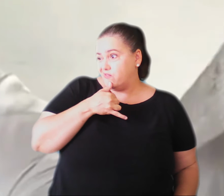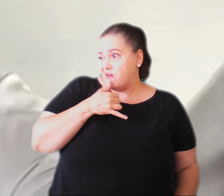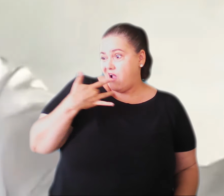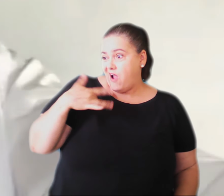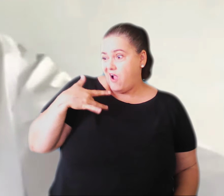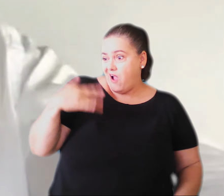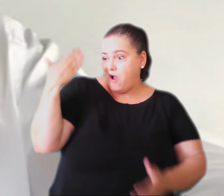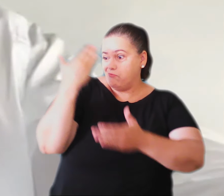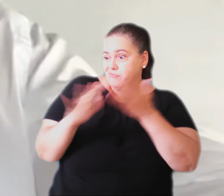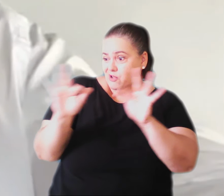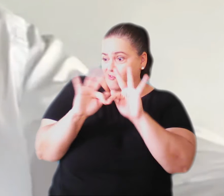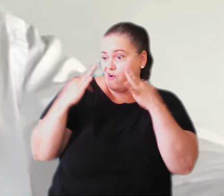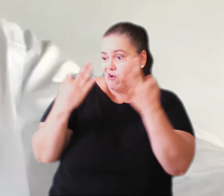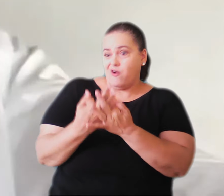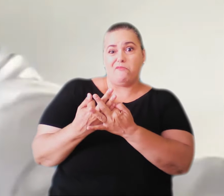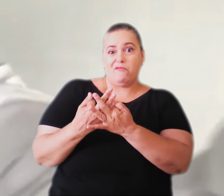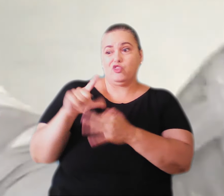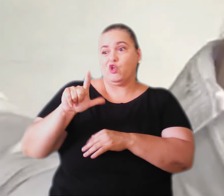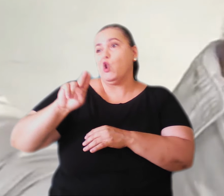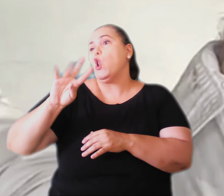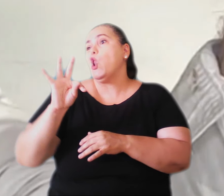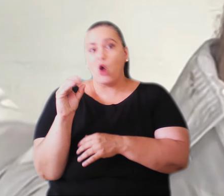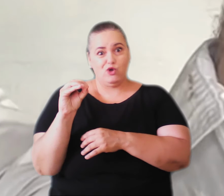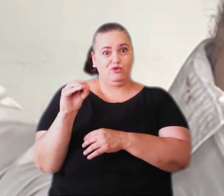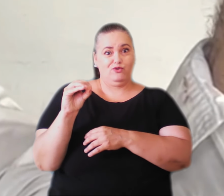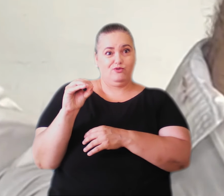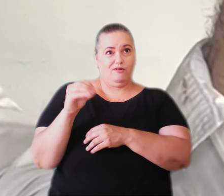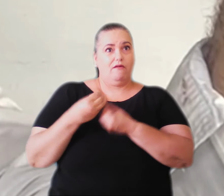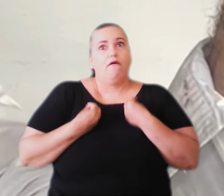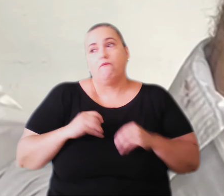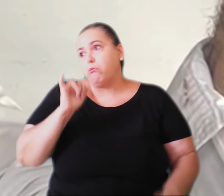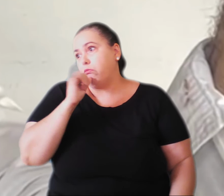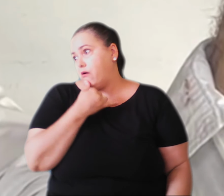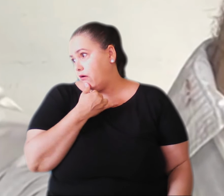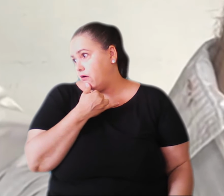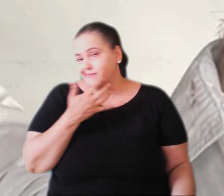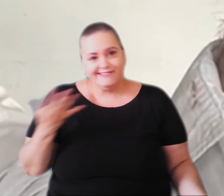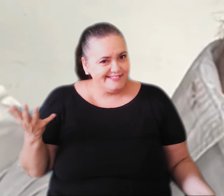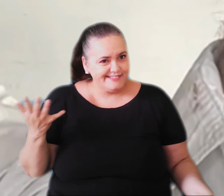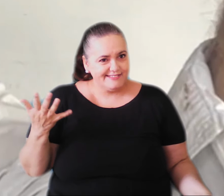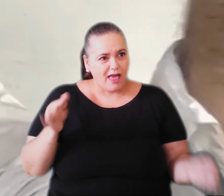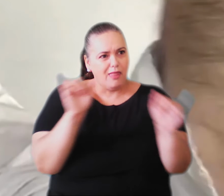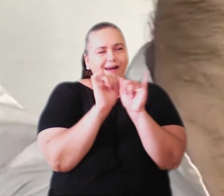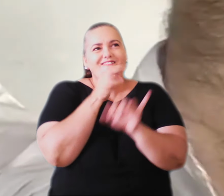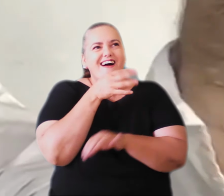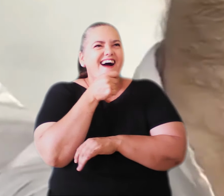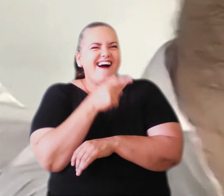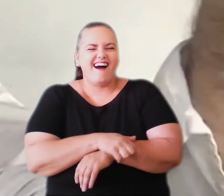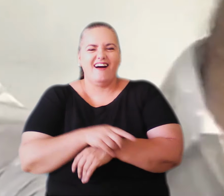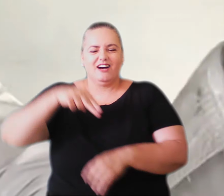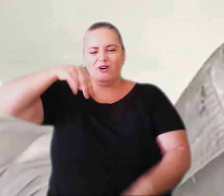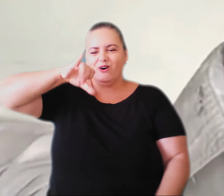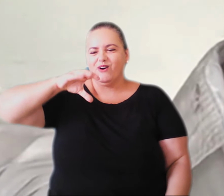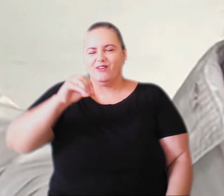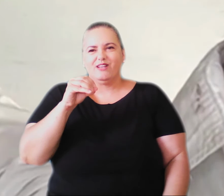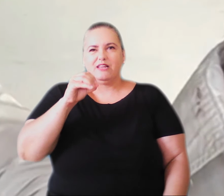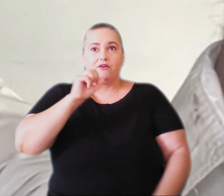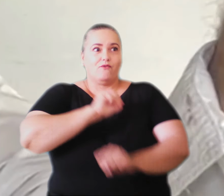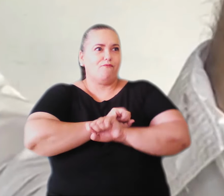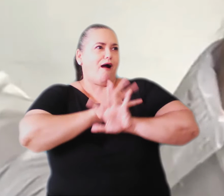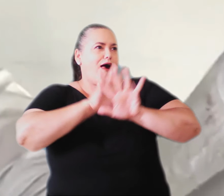perdeu a família e foi para o rodeio. Quer dizer, o cara está de luto completamente. Né? Então, o Nico nos tirava desses